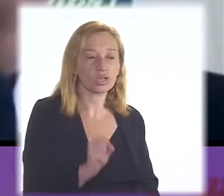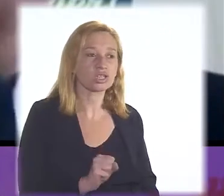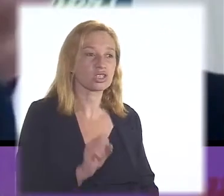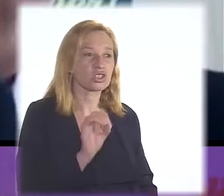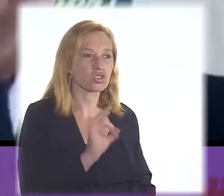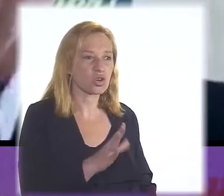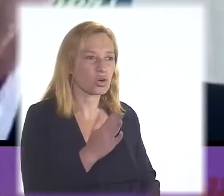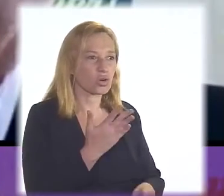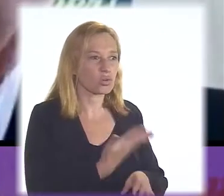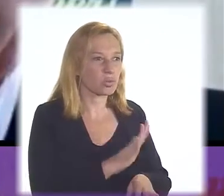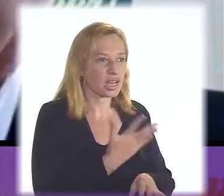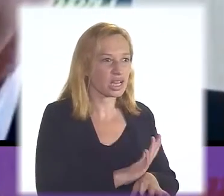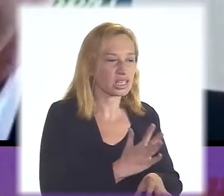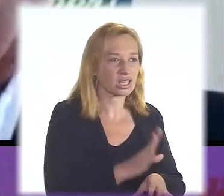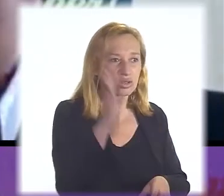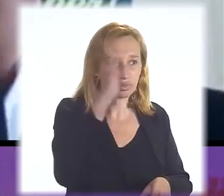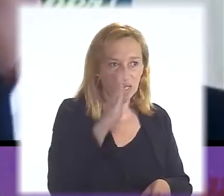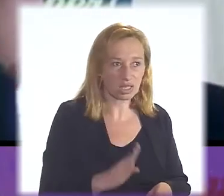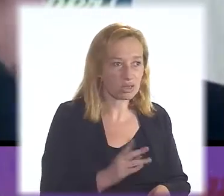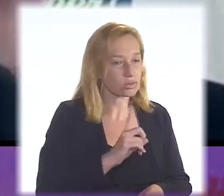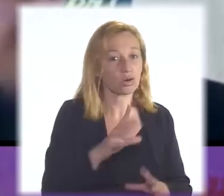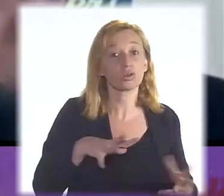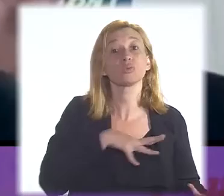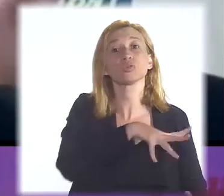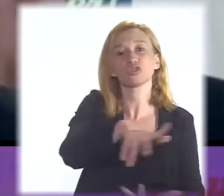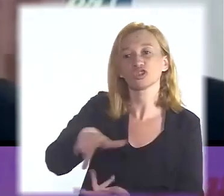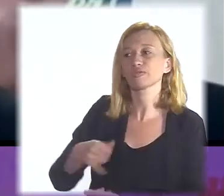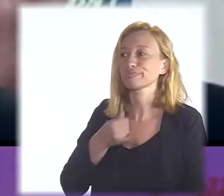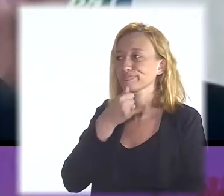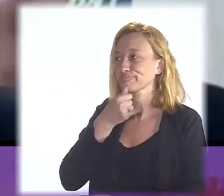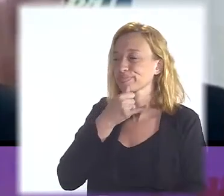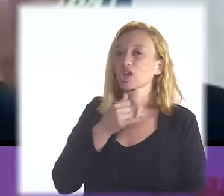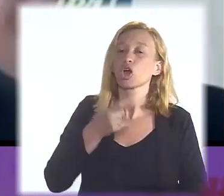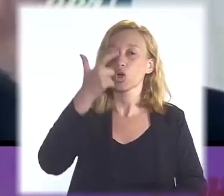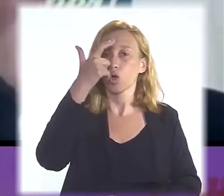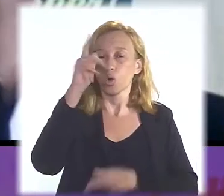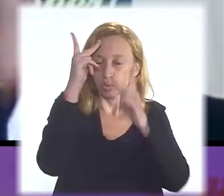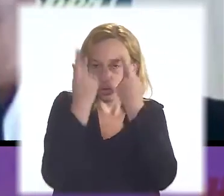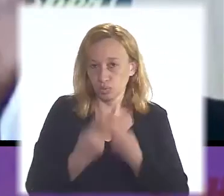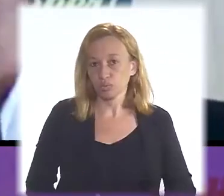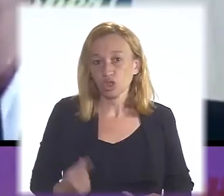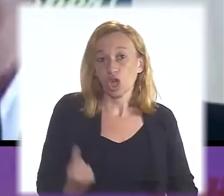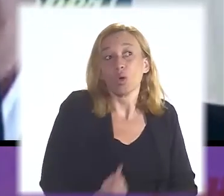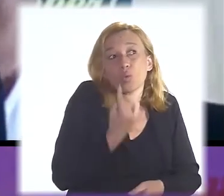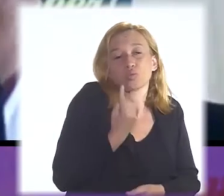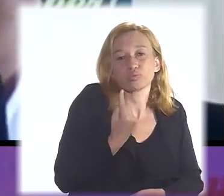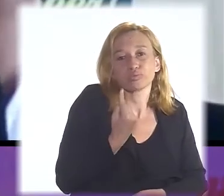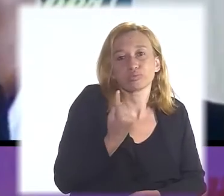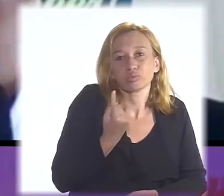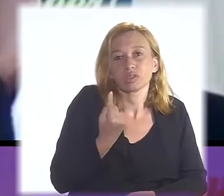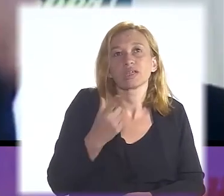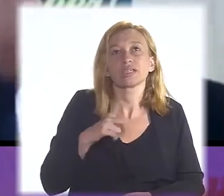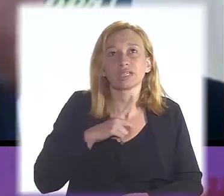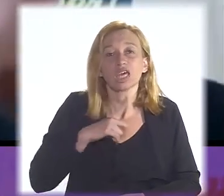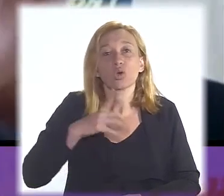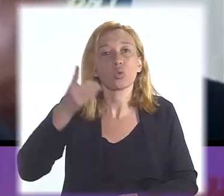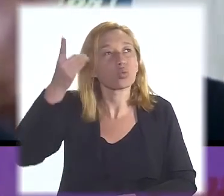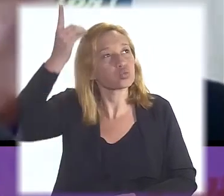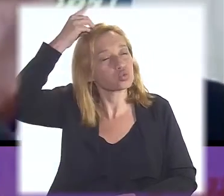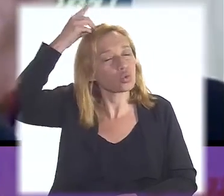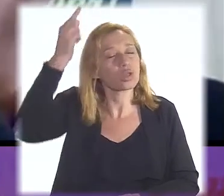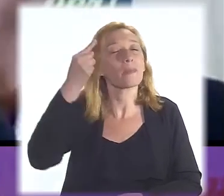prática só no Brasil. É uma prática mundial e a gente lamenta isso. O ser humano é o único que tem esse dom de